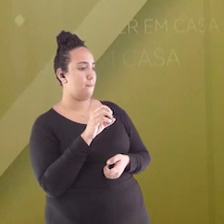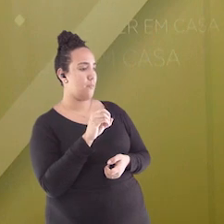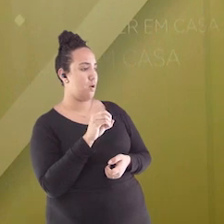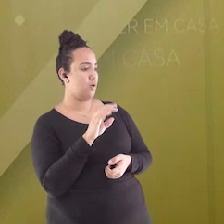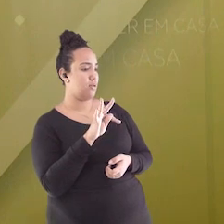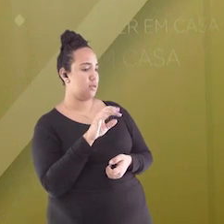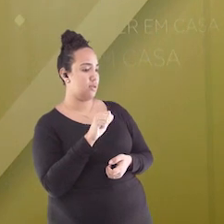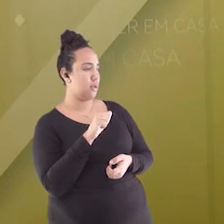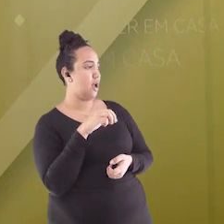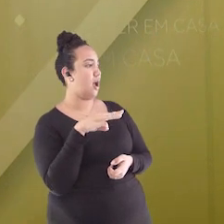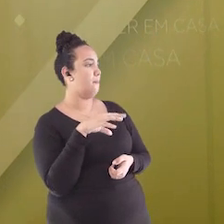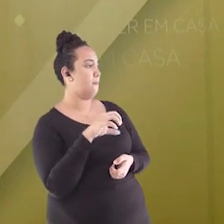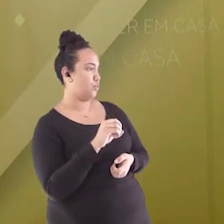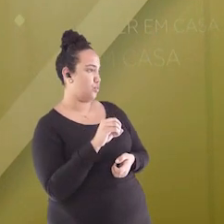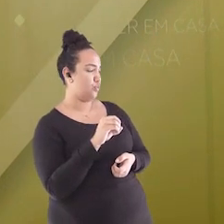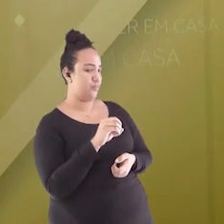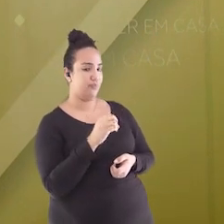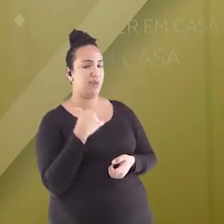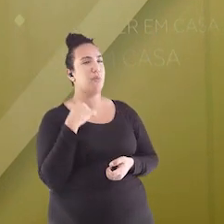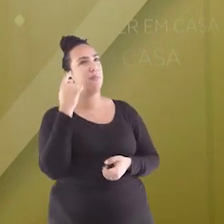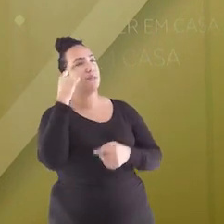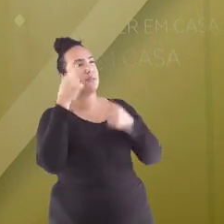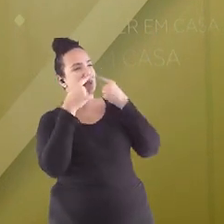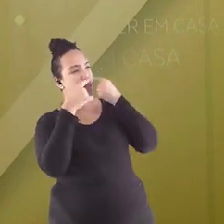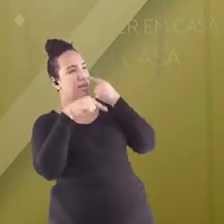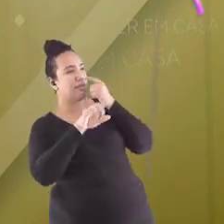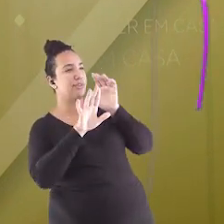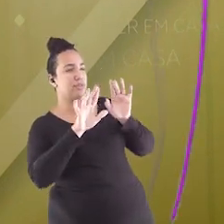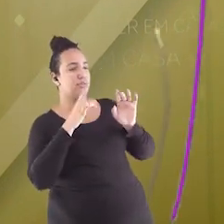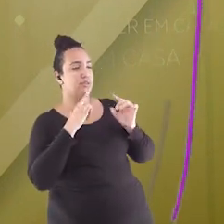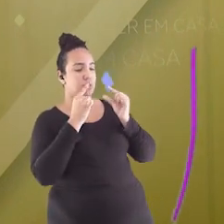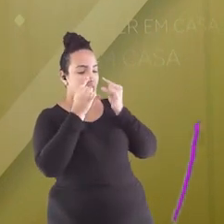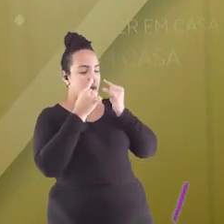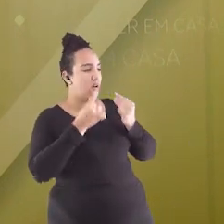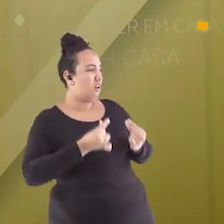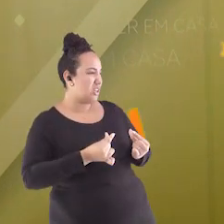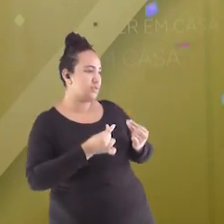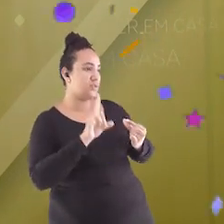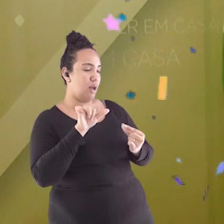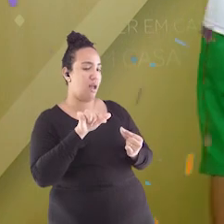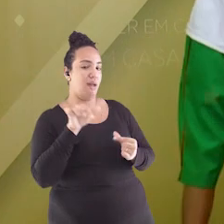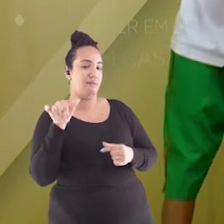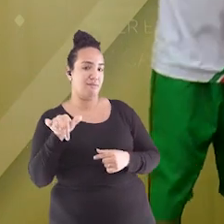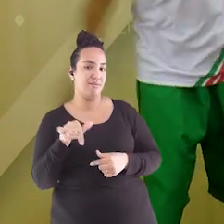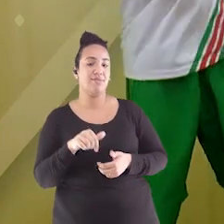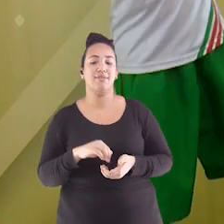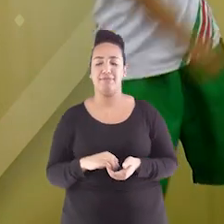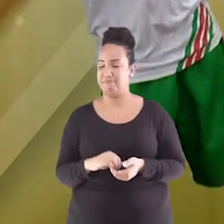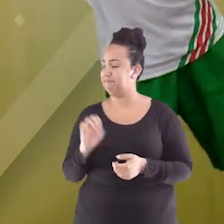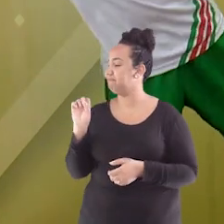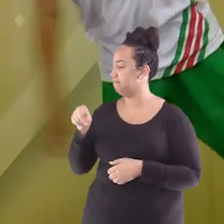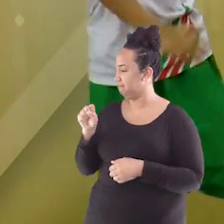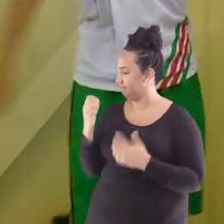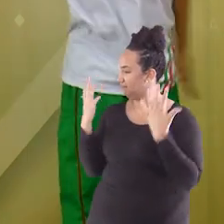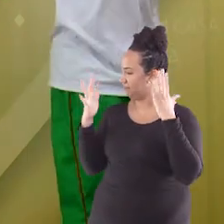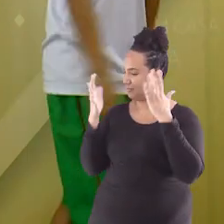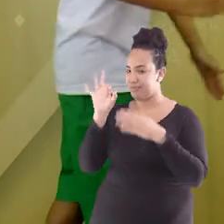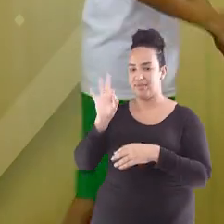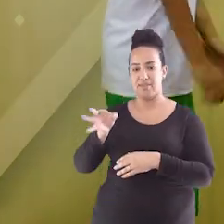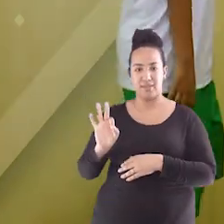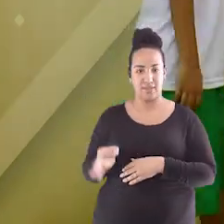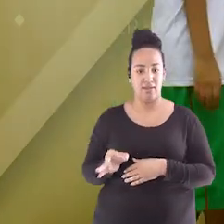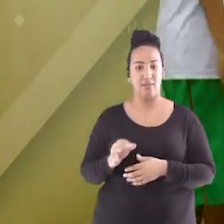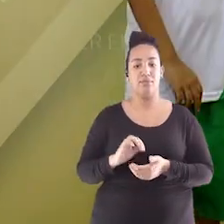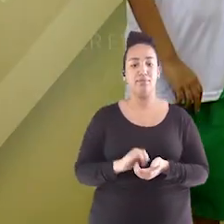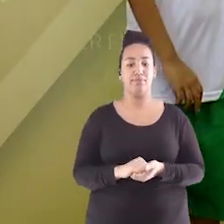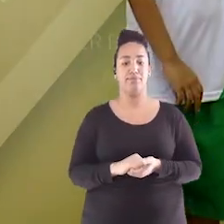aqui que é considerado chifre. Isso. Ou seja, o hipopótamo. Muito bem. Bom,